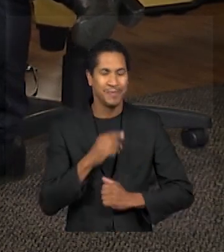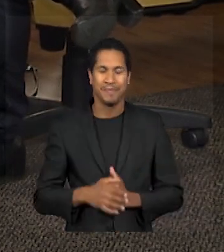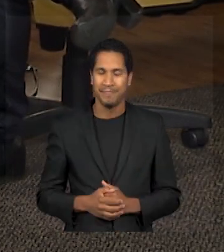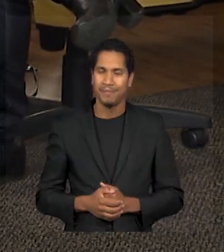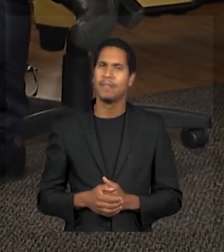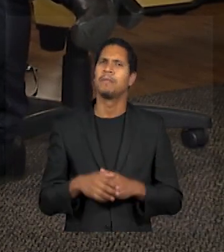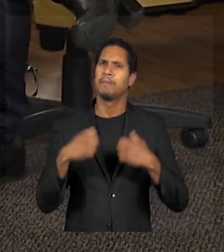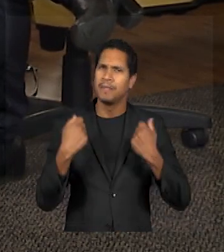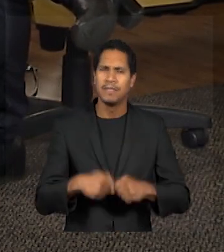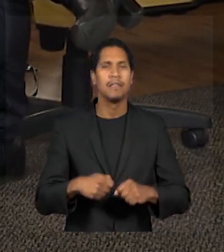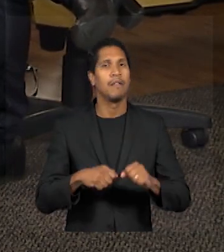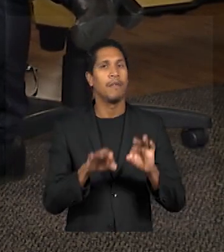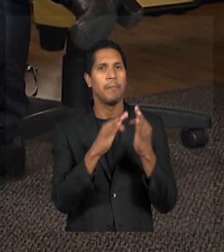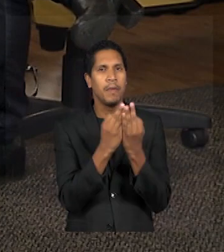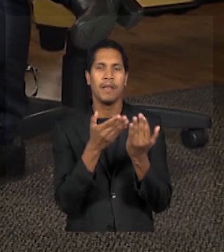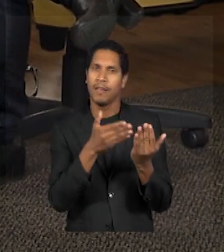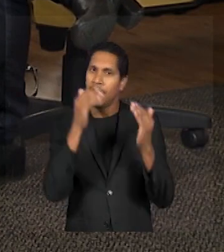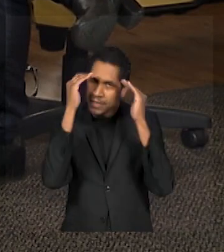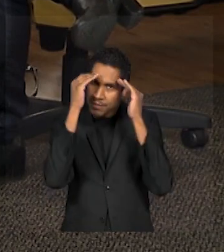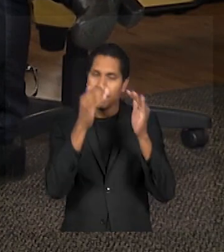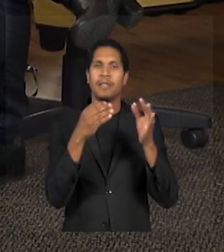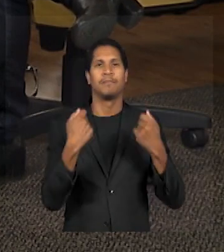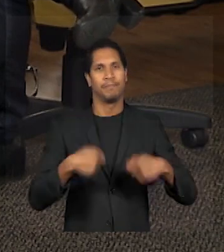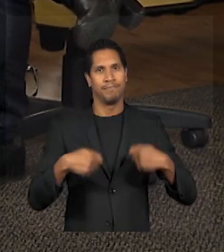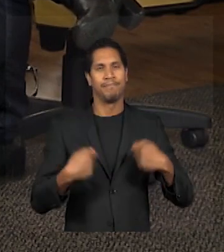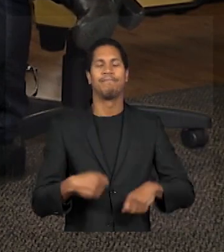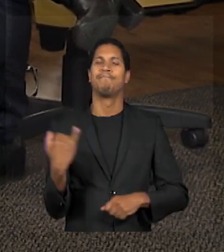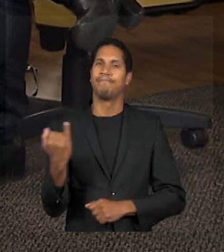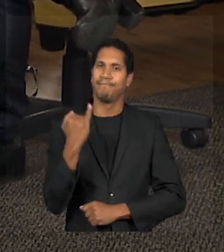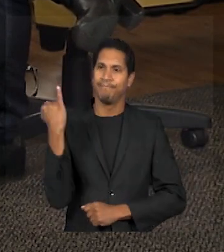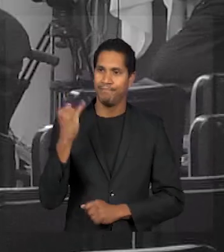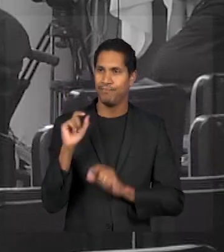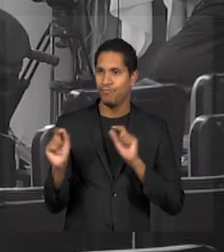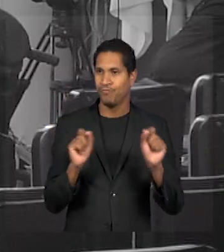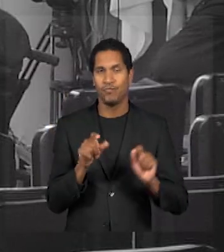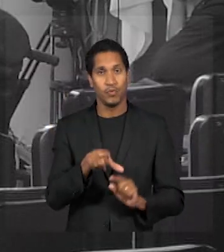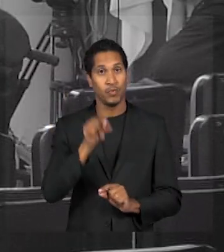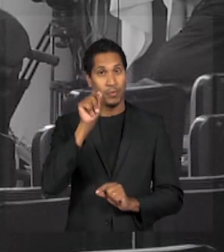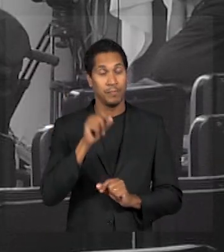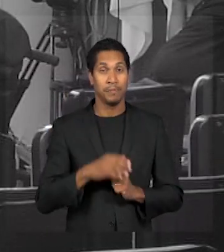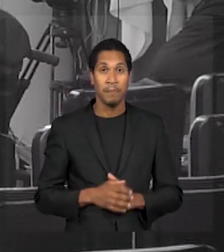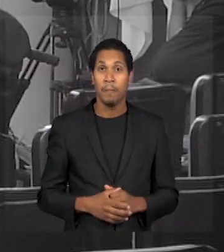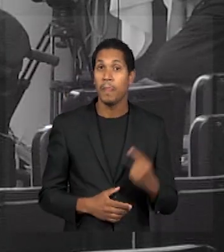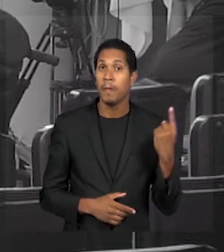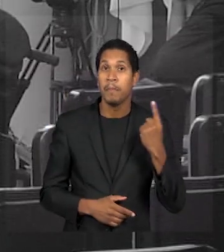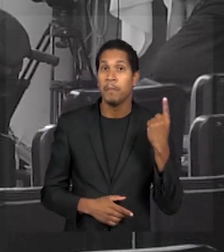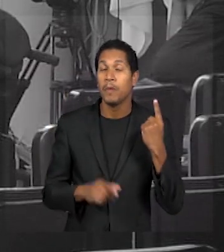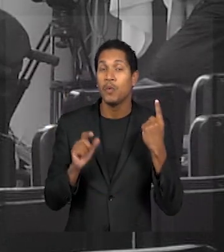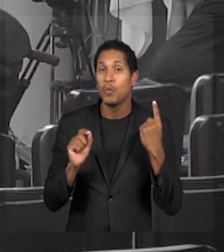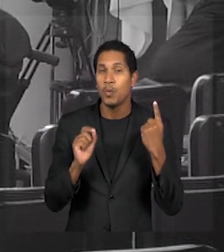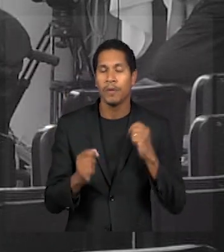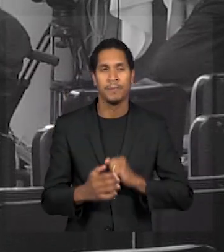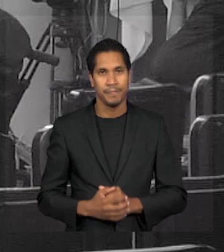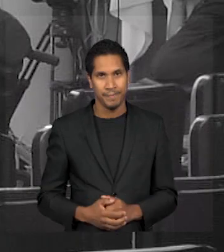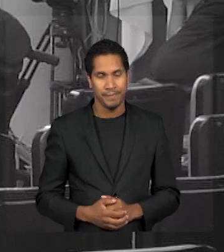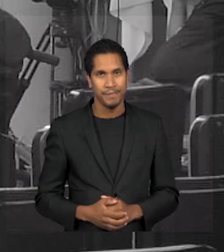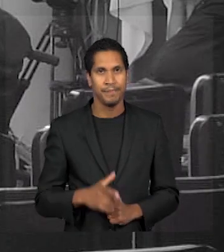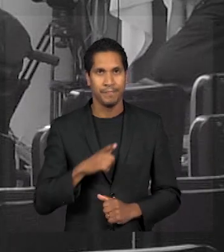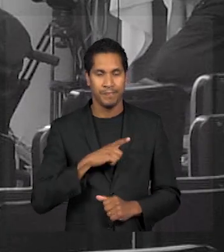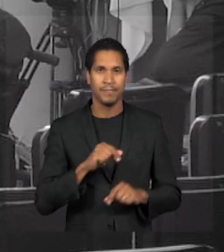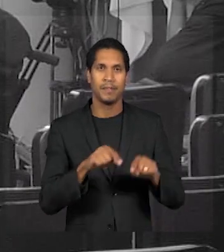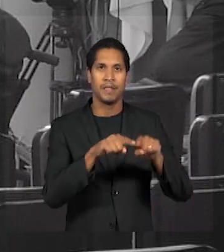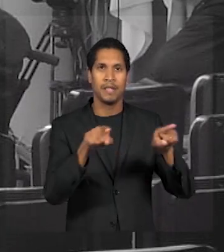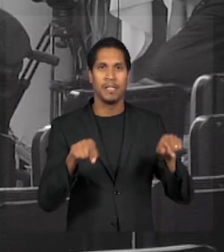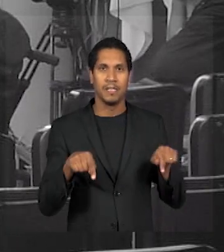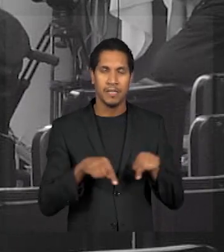famílias é muito importante, que ela seja respeitada na sua escolha. Nós temos primeiro atendimento é na sala